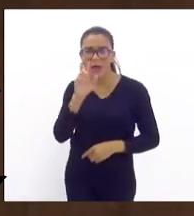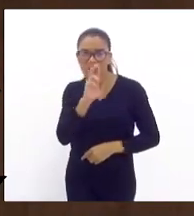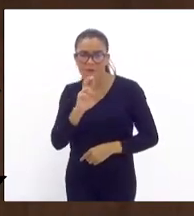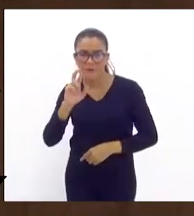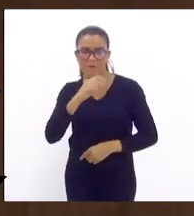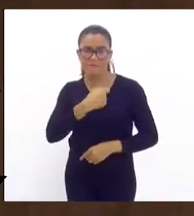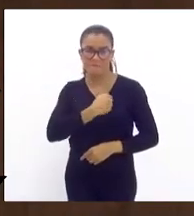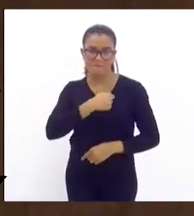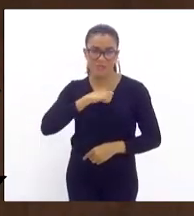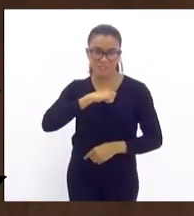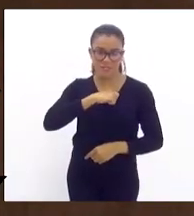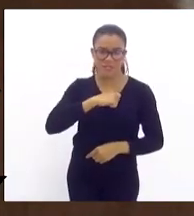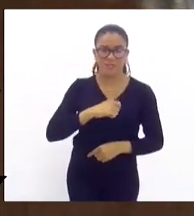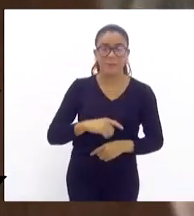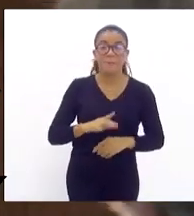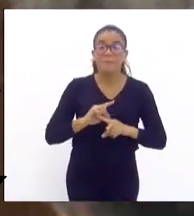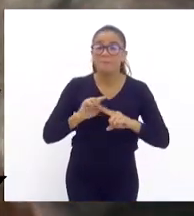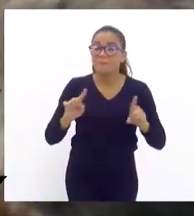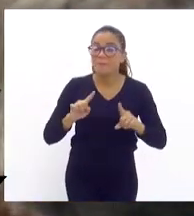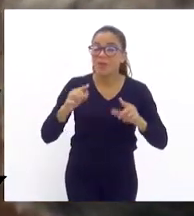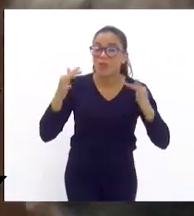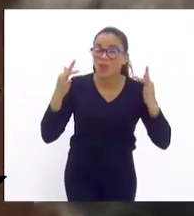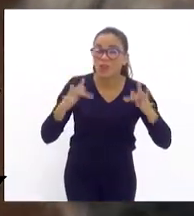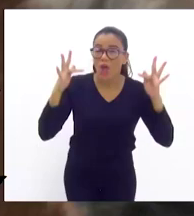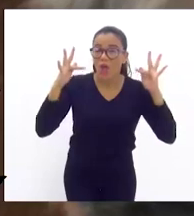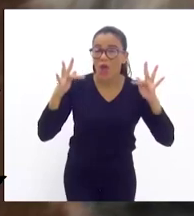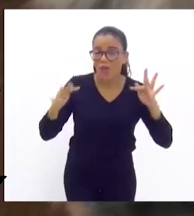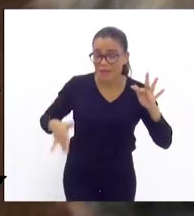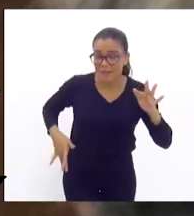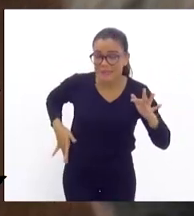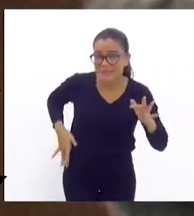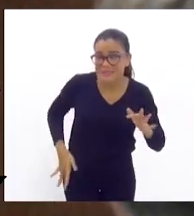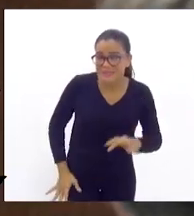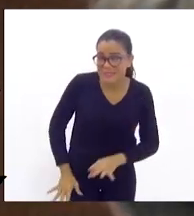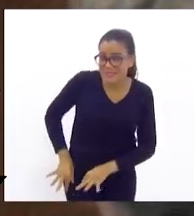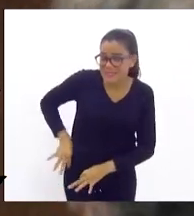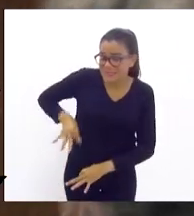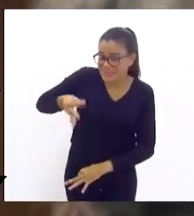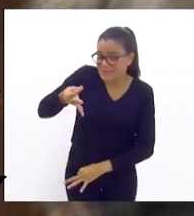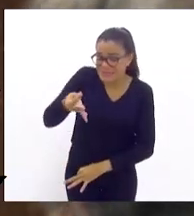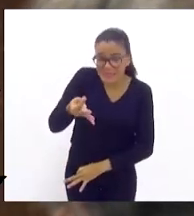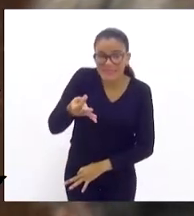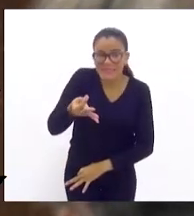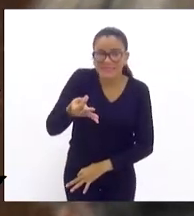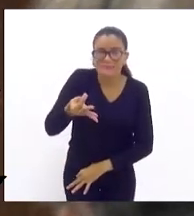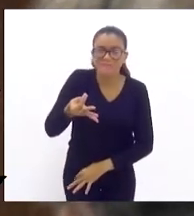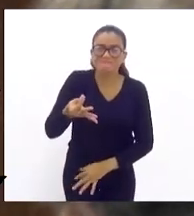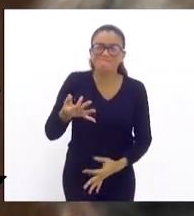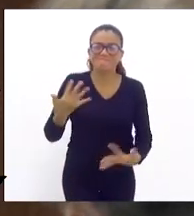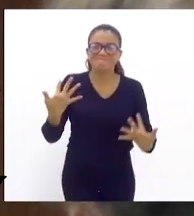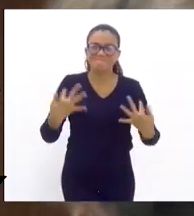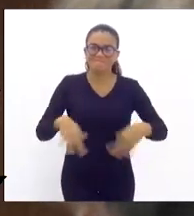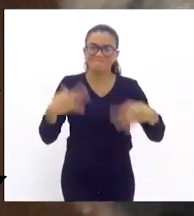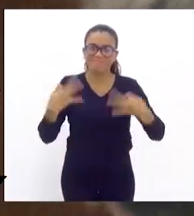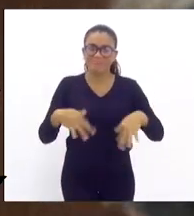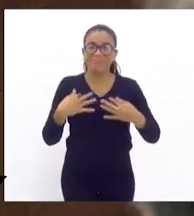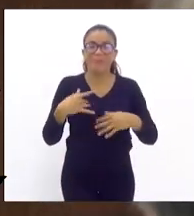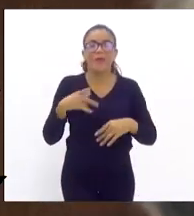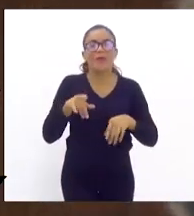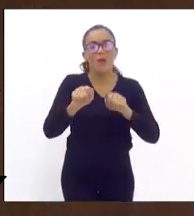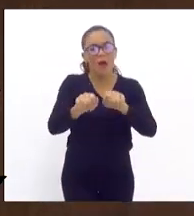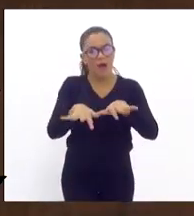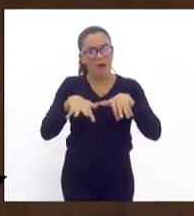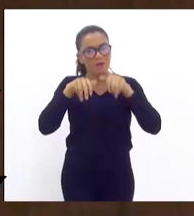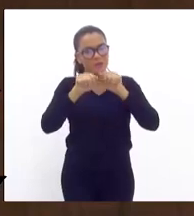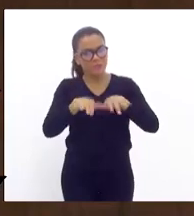básica que dói no bolso de todo mundo é o dinheiro. E o que aconteceu? Durante as audiências